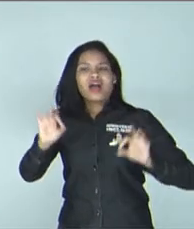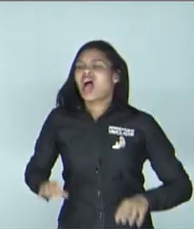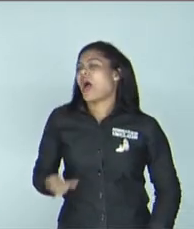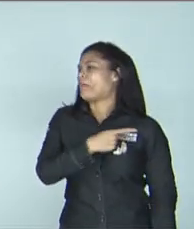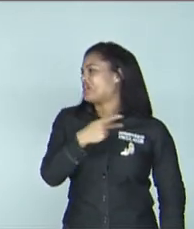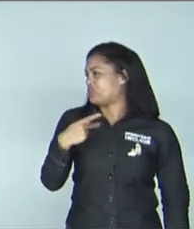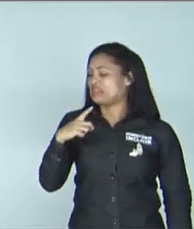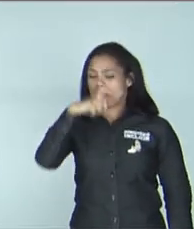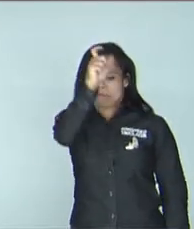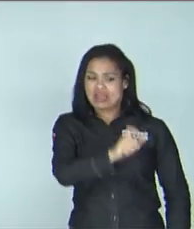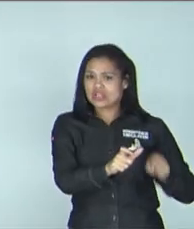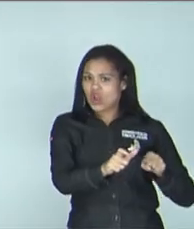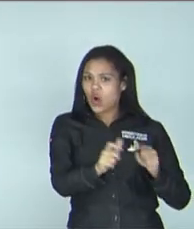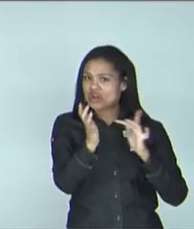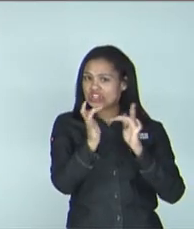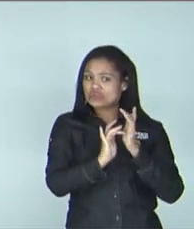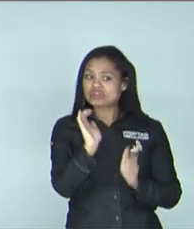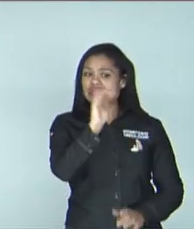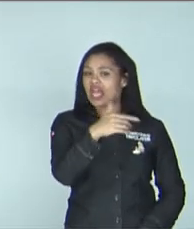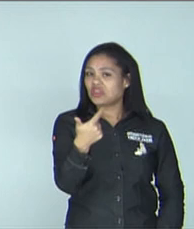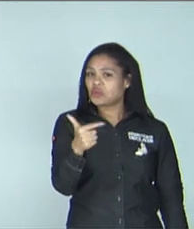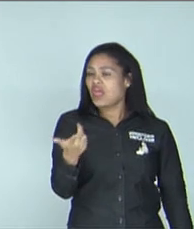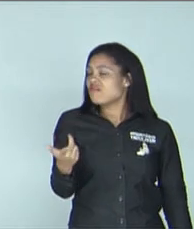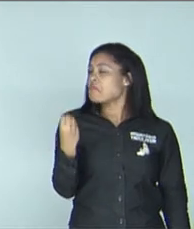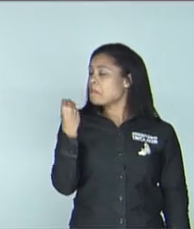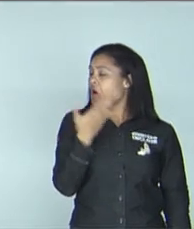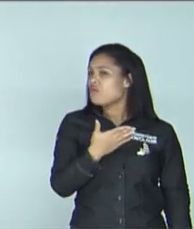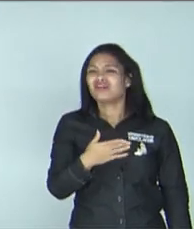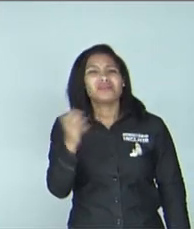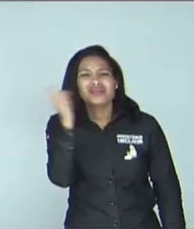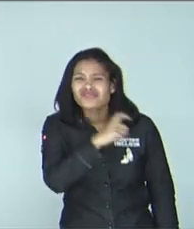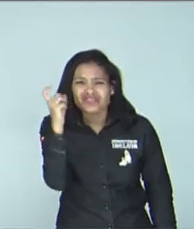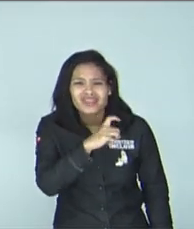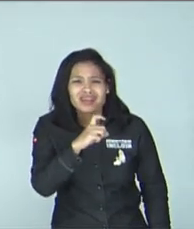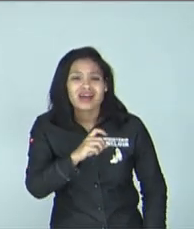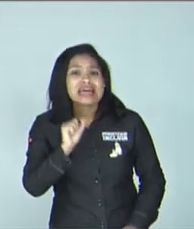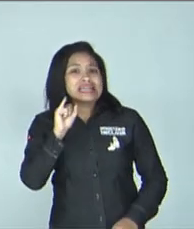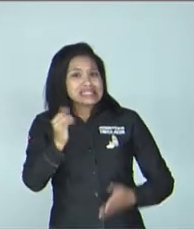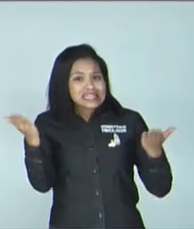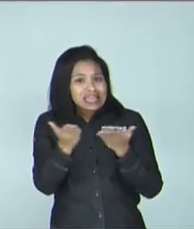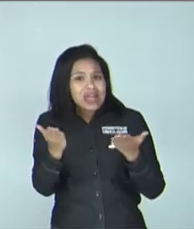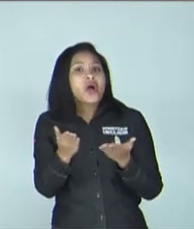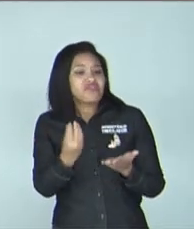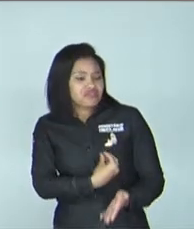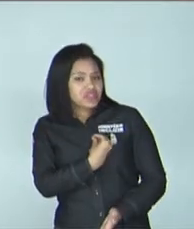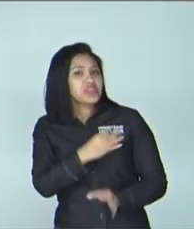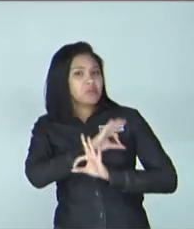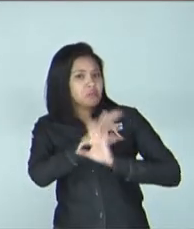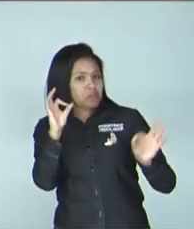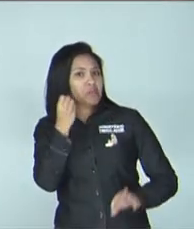jesus mentira esse toque tem uma vida boazinha aqui na terra se morreu hoje em ferro